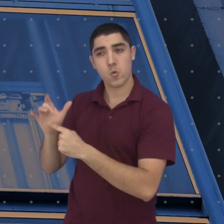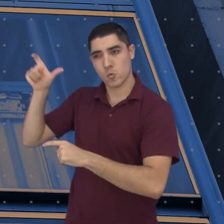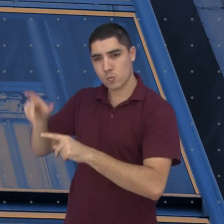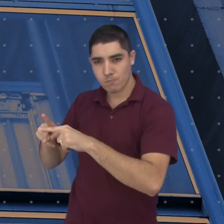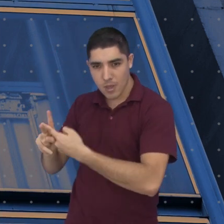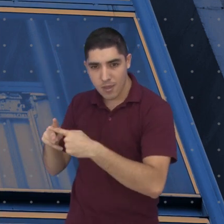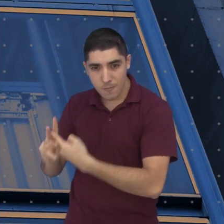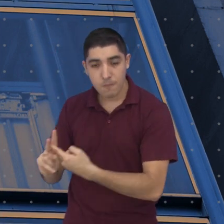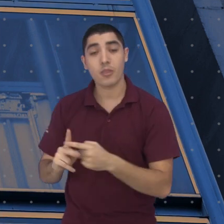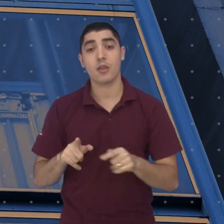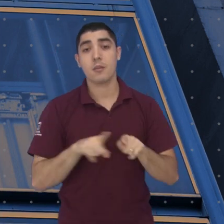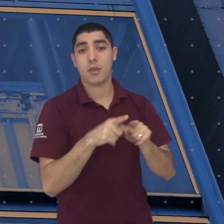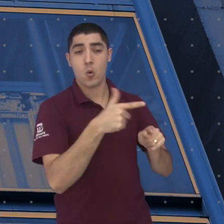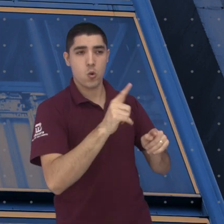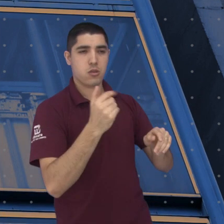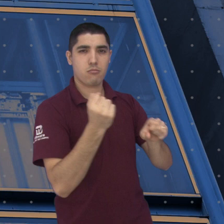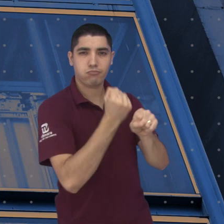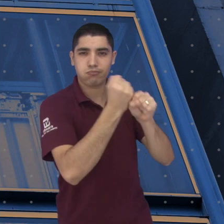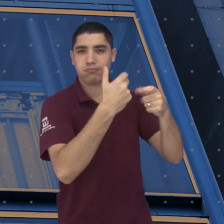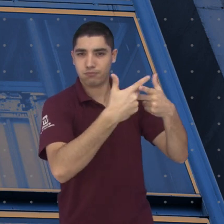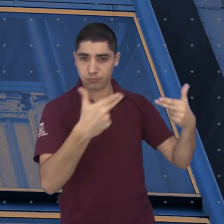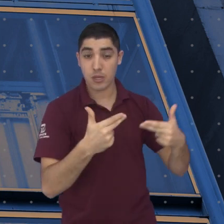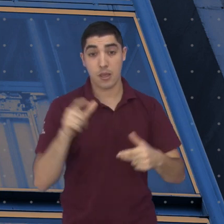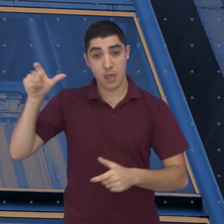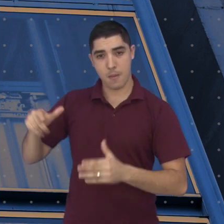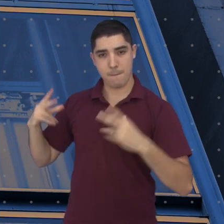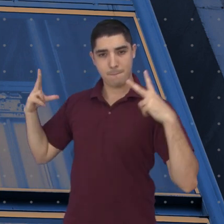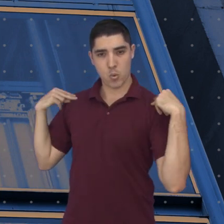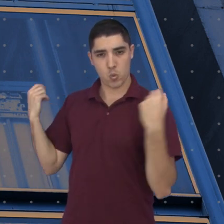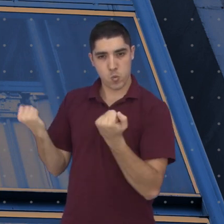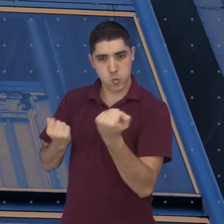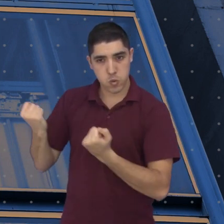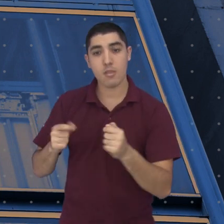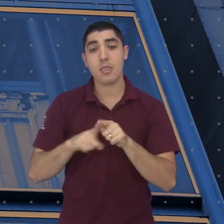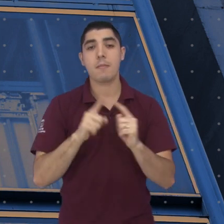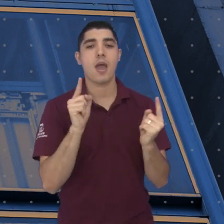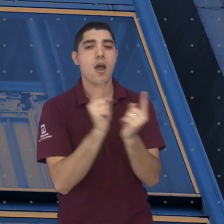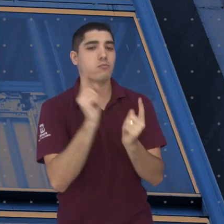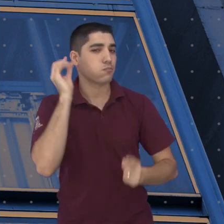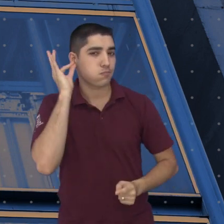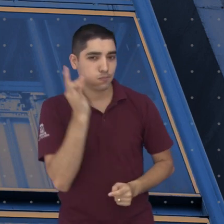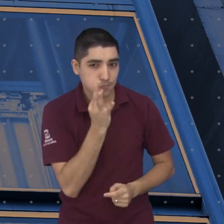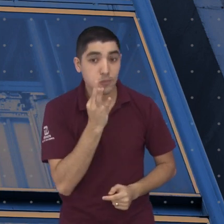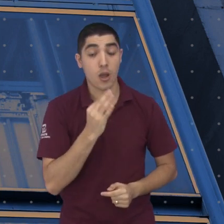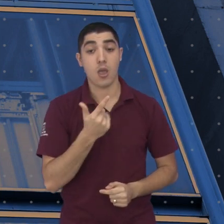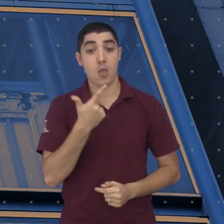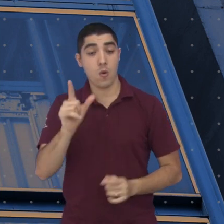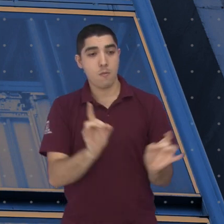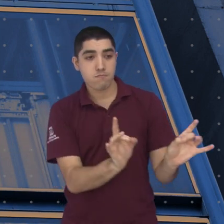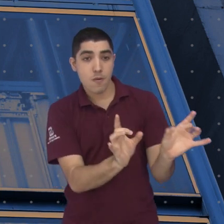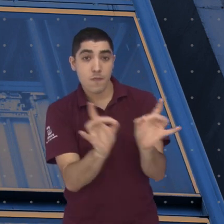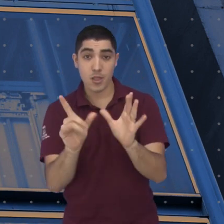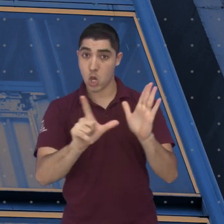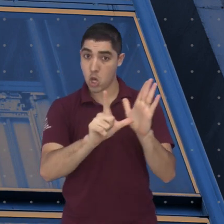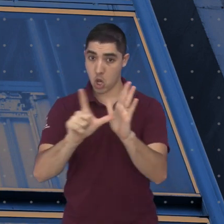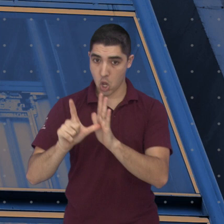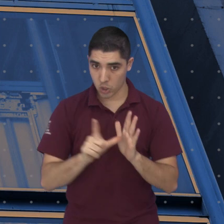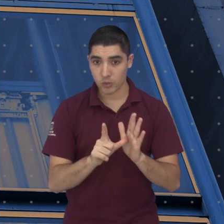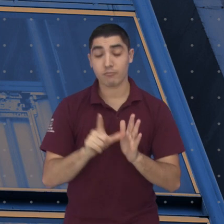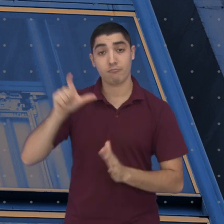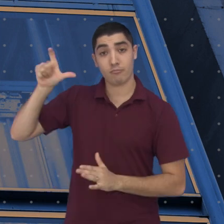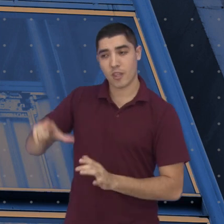diesel montador de mármore motorista carreteiro operador de teleatendimento operador de vendas para